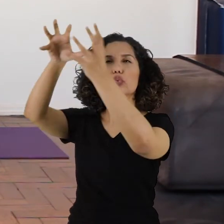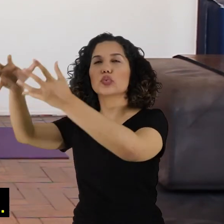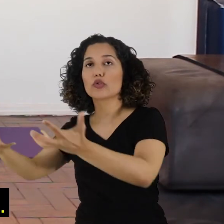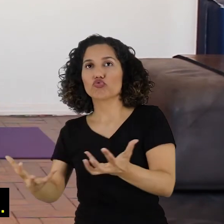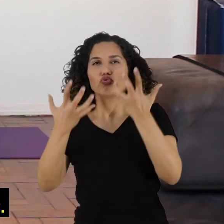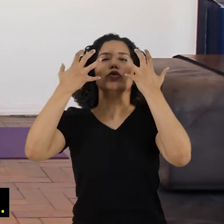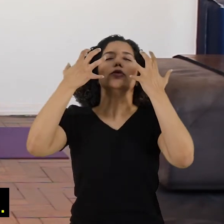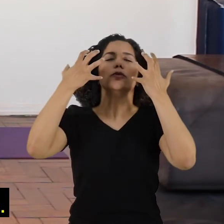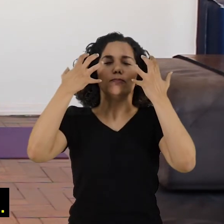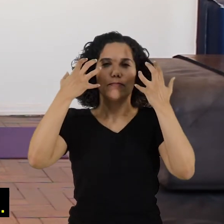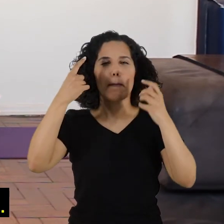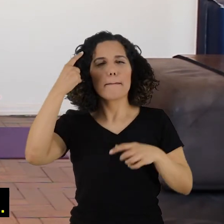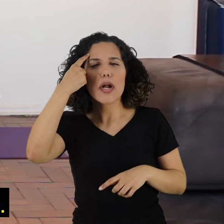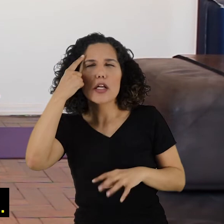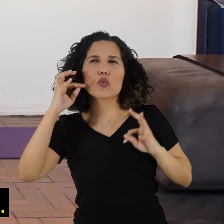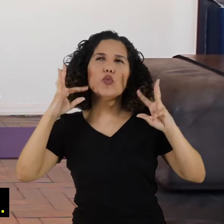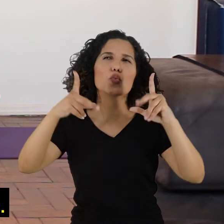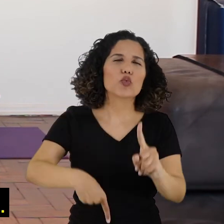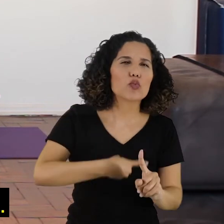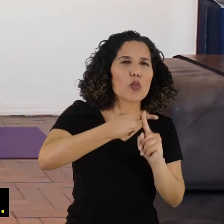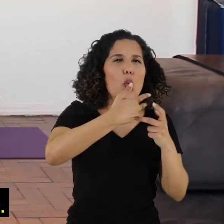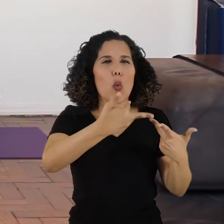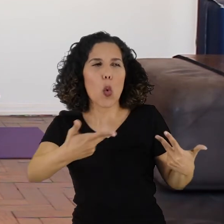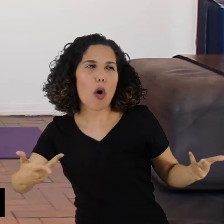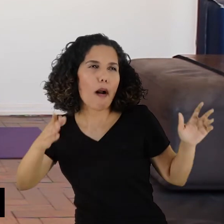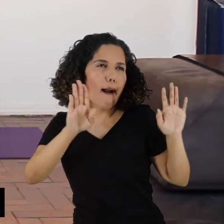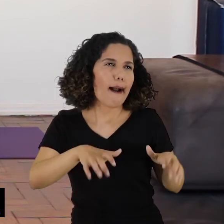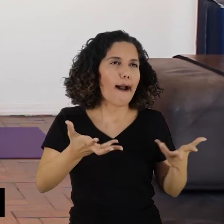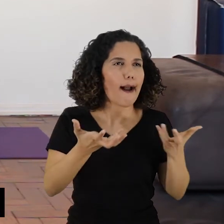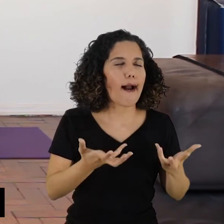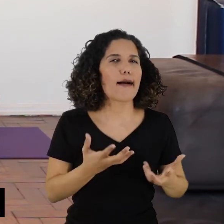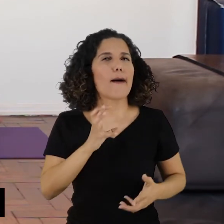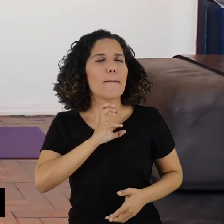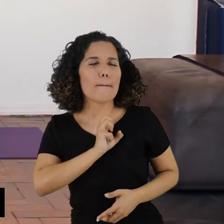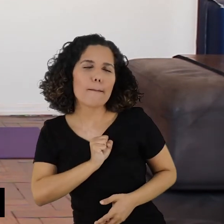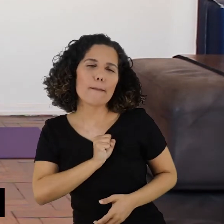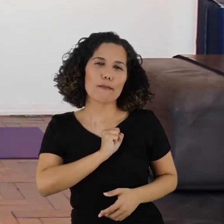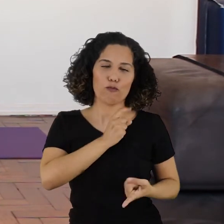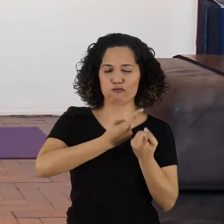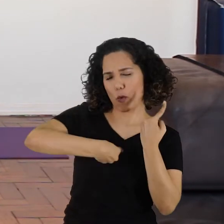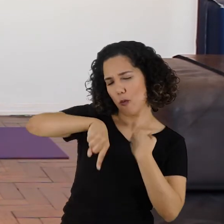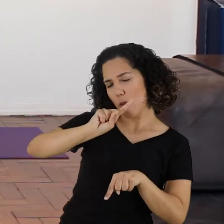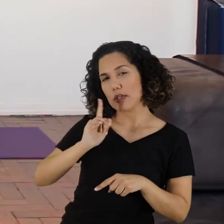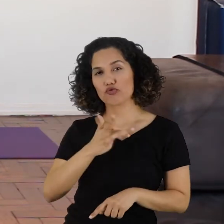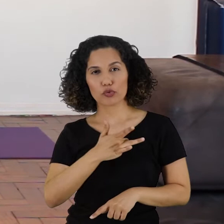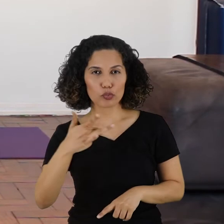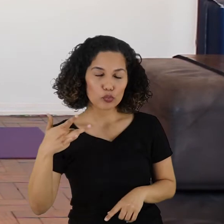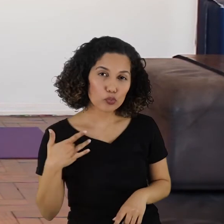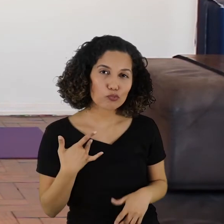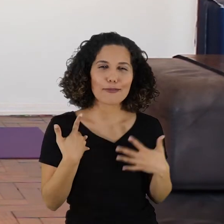universo. Pensa em tudo aquilo que você quer dentro de você. Pensa que esse ar tem amor, tem prosperidade,